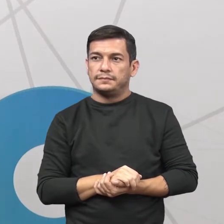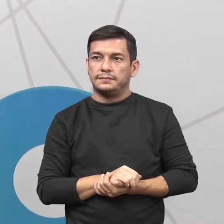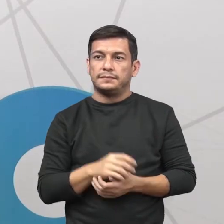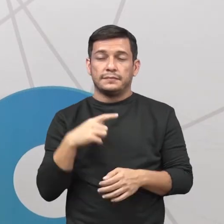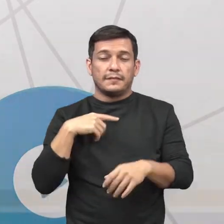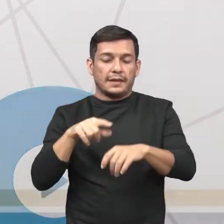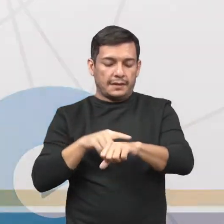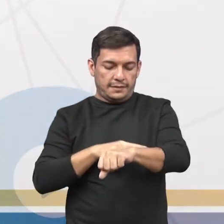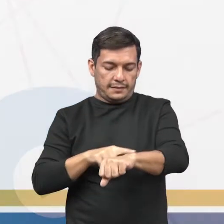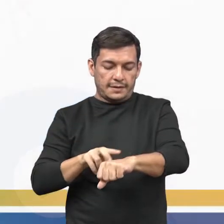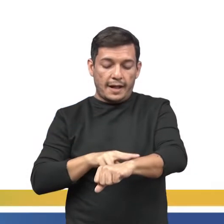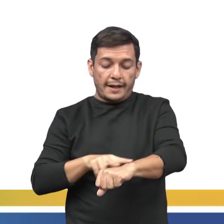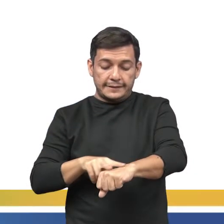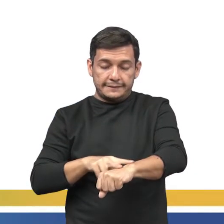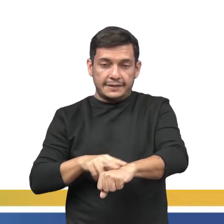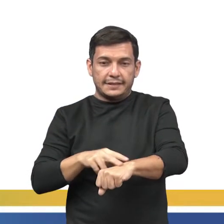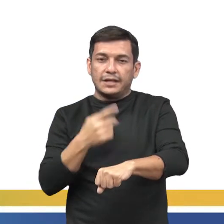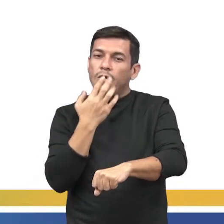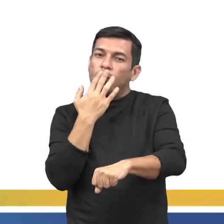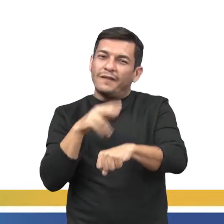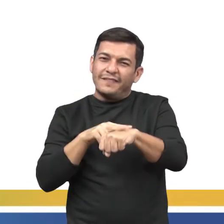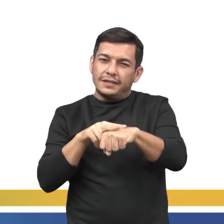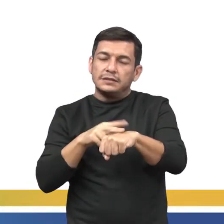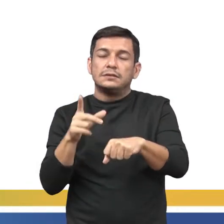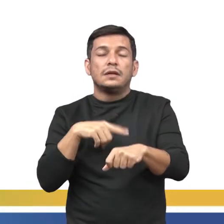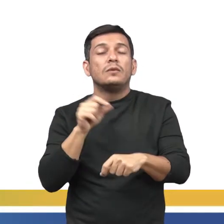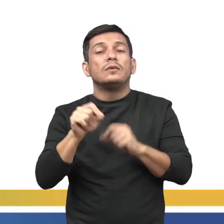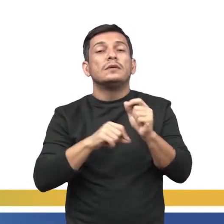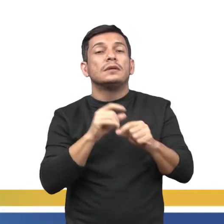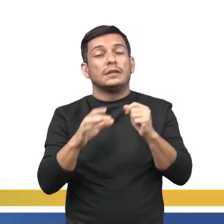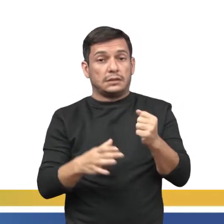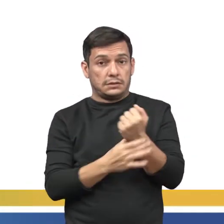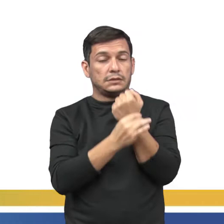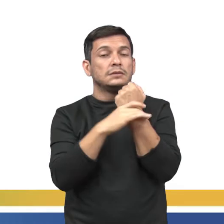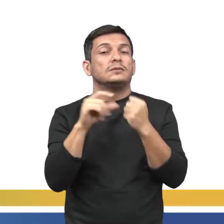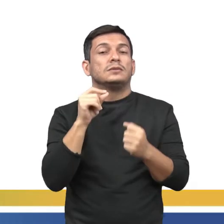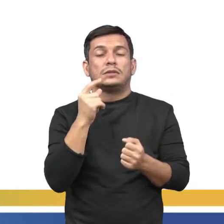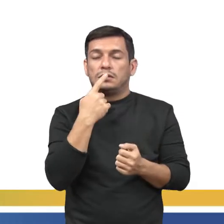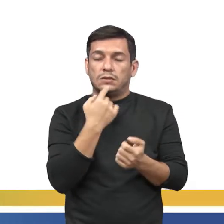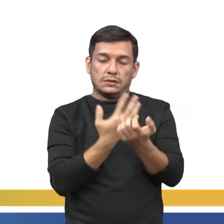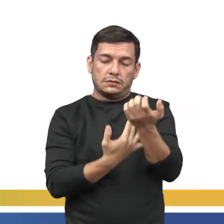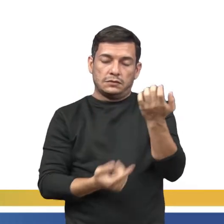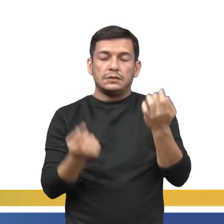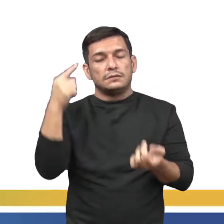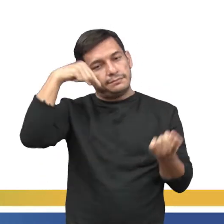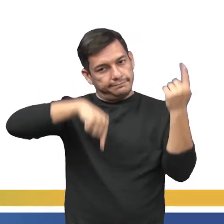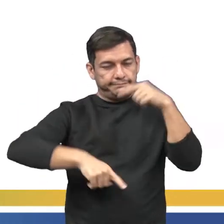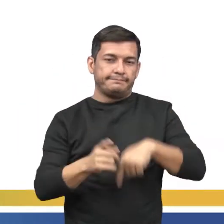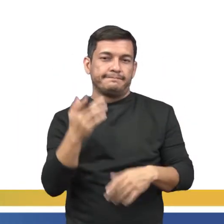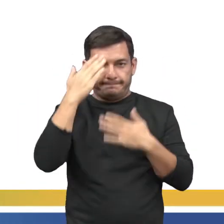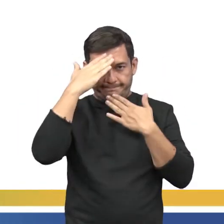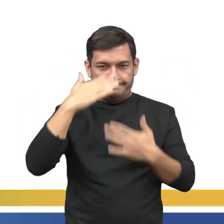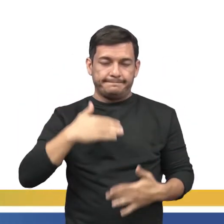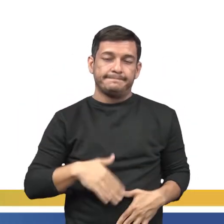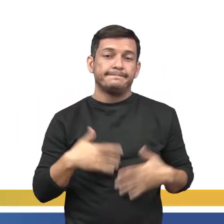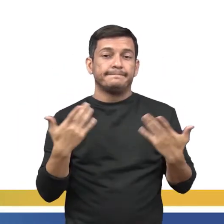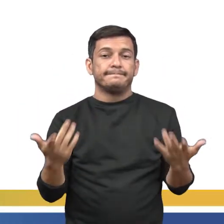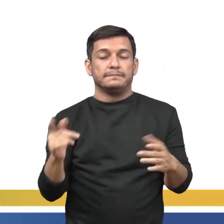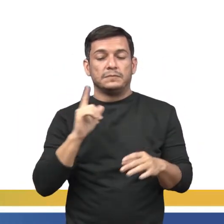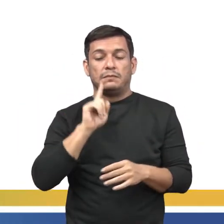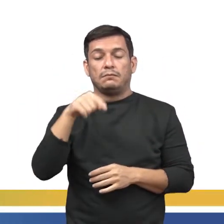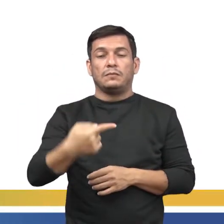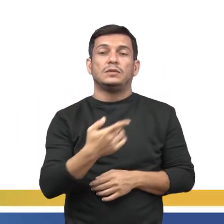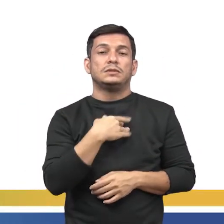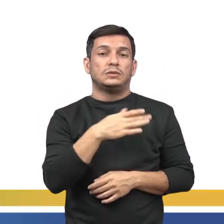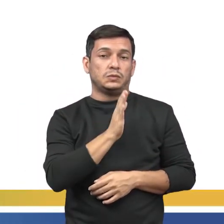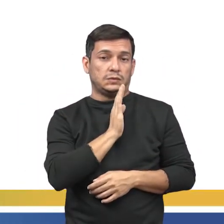As veias. As veias são os vasos sanguíneos que asseguram que o sangue circulou pelo corpo. Ou seja, depois que o